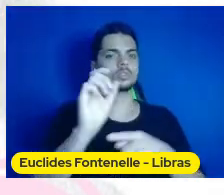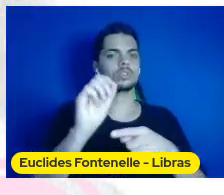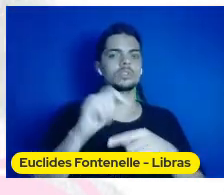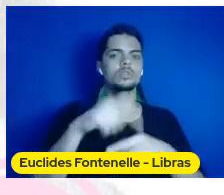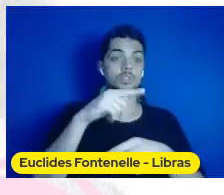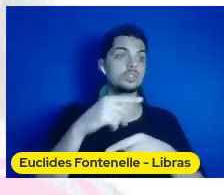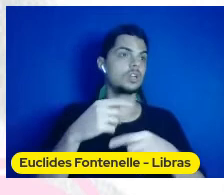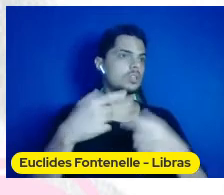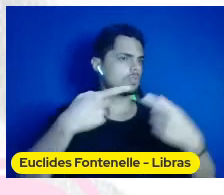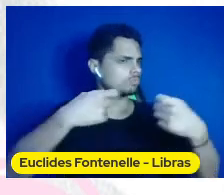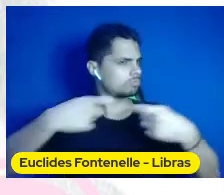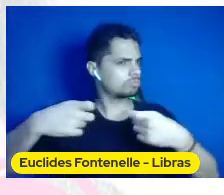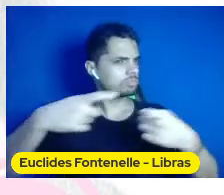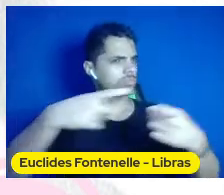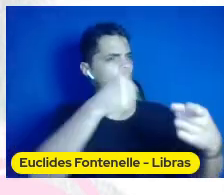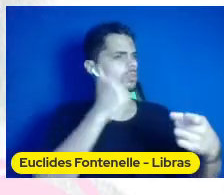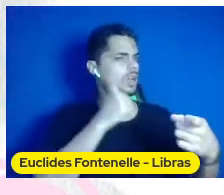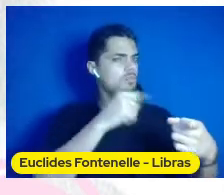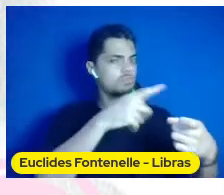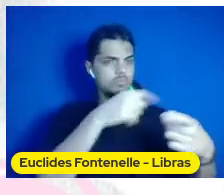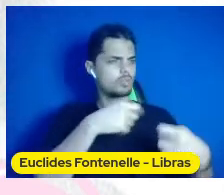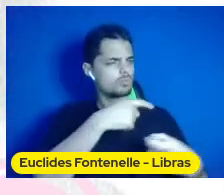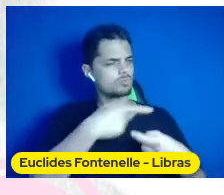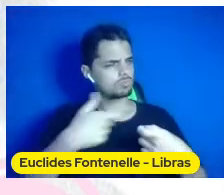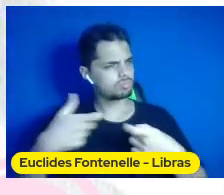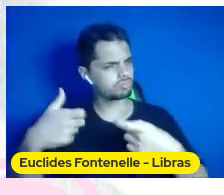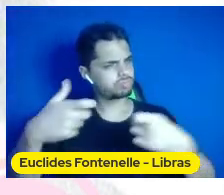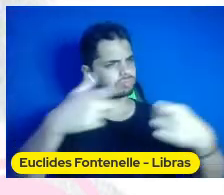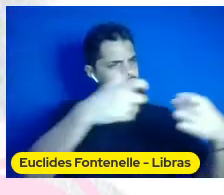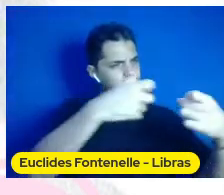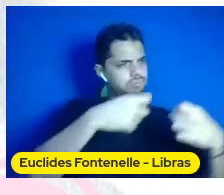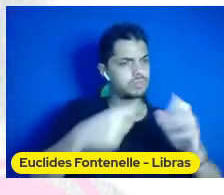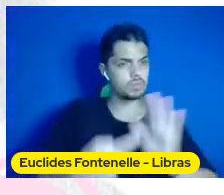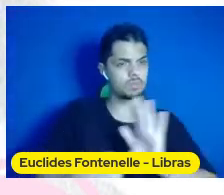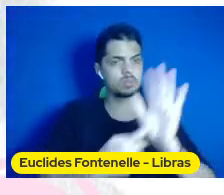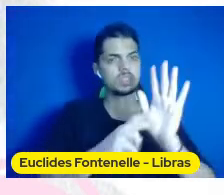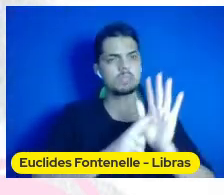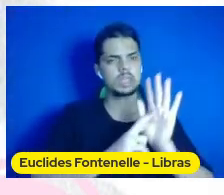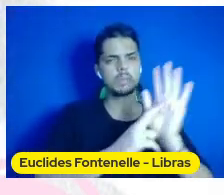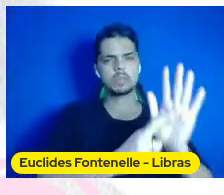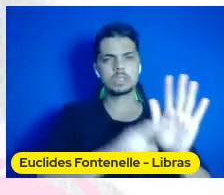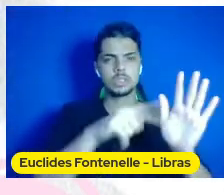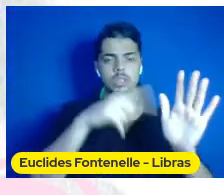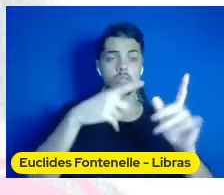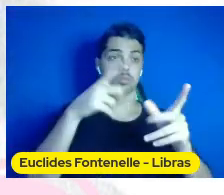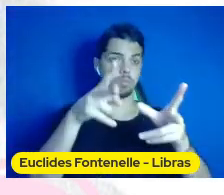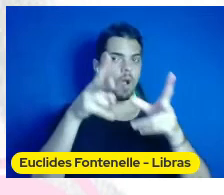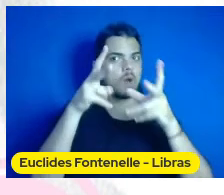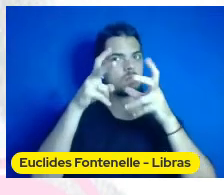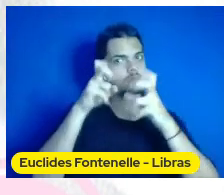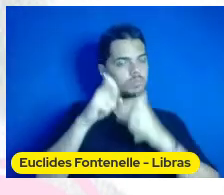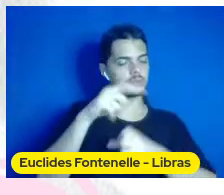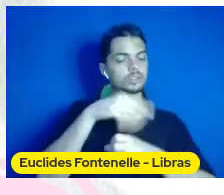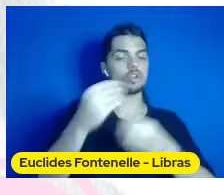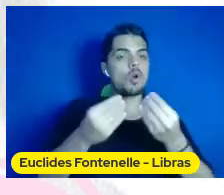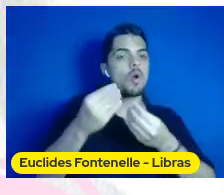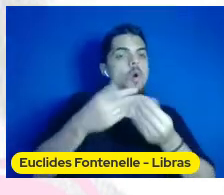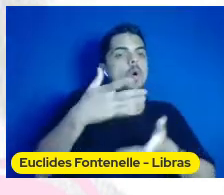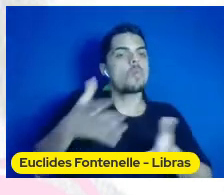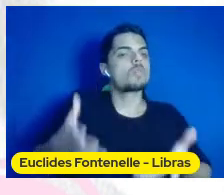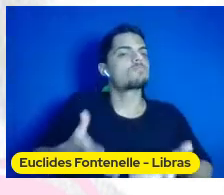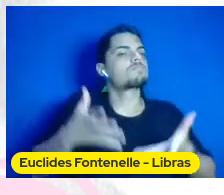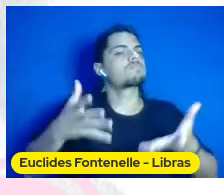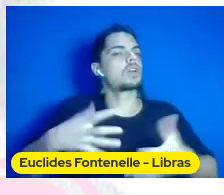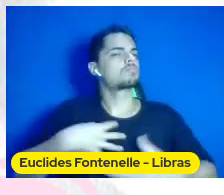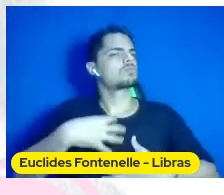e que a gente retrata o nosso olhar de como, das motivações dela, de como ela chegou